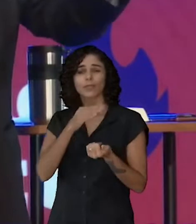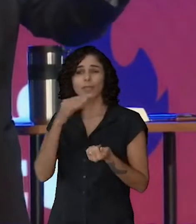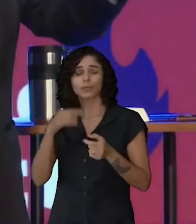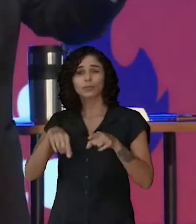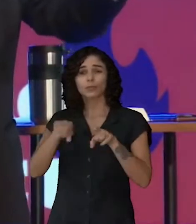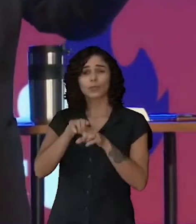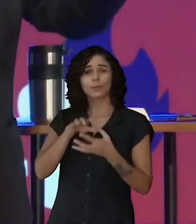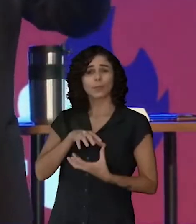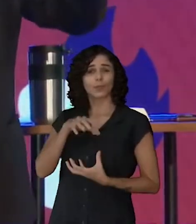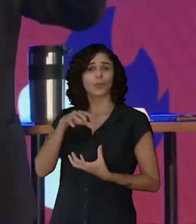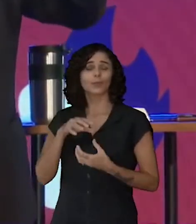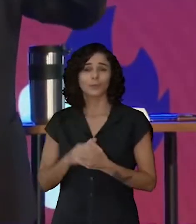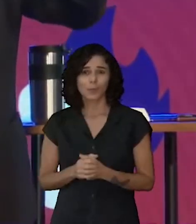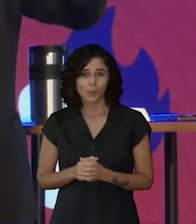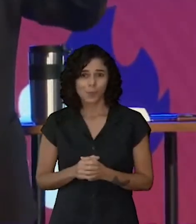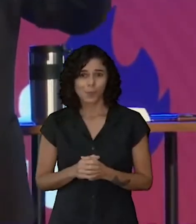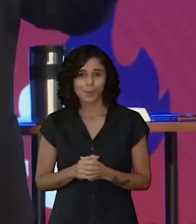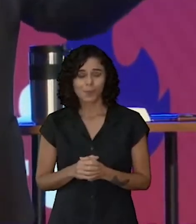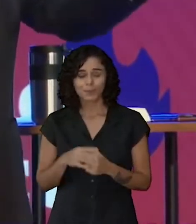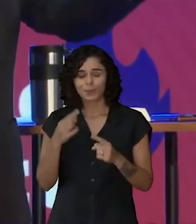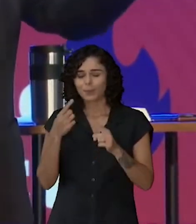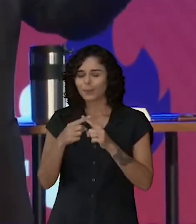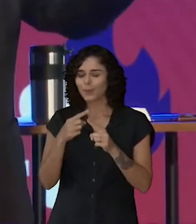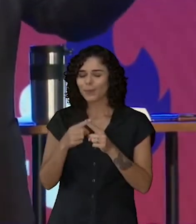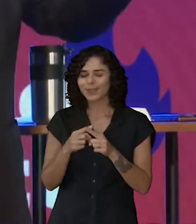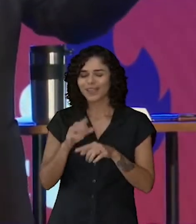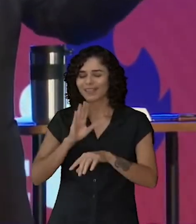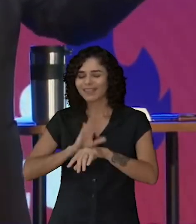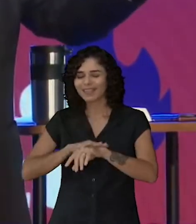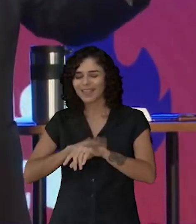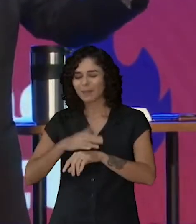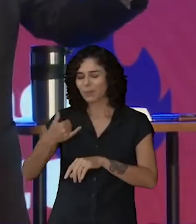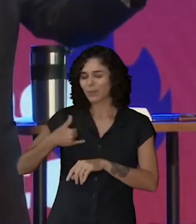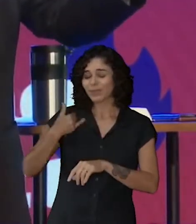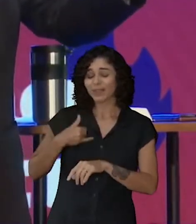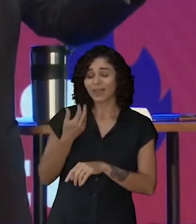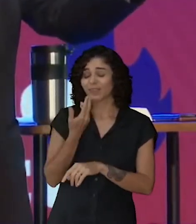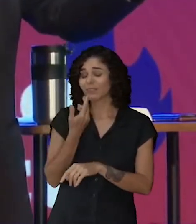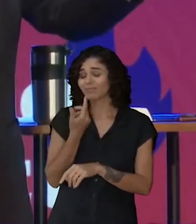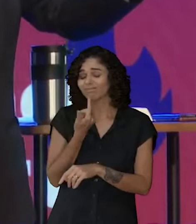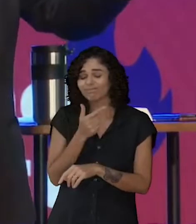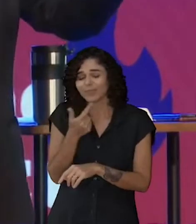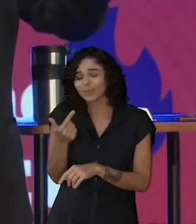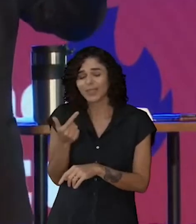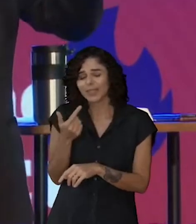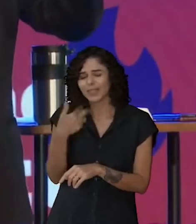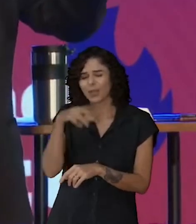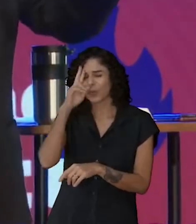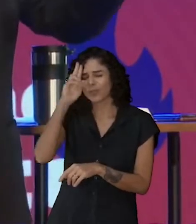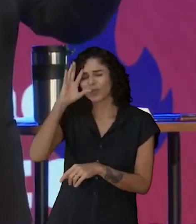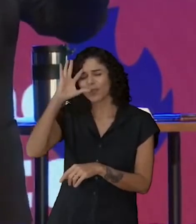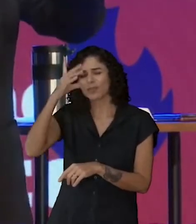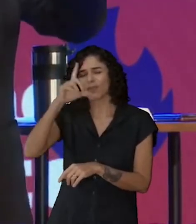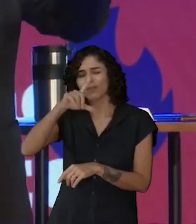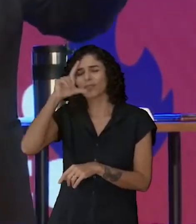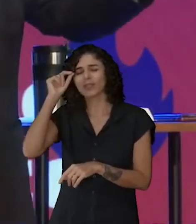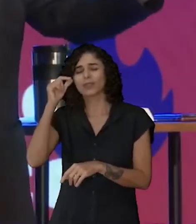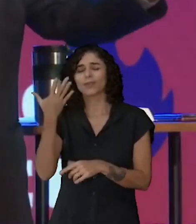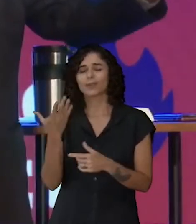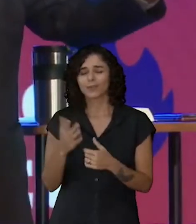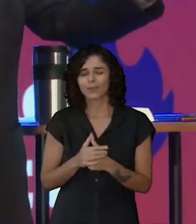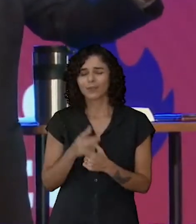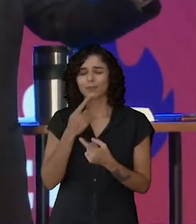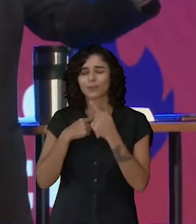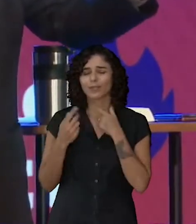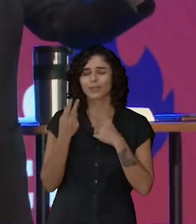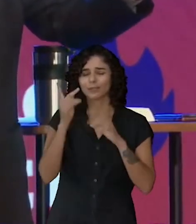idosos. Porque não há tempo para o Senhor separar alguém. E nós queremos ser fiéis em todas as